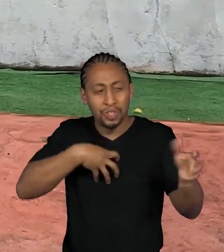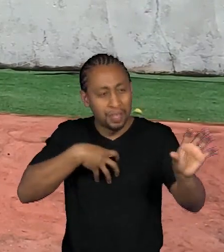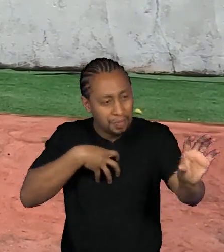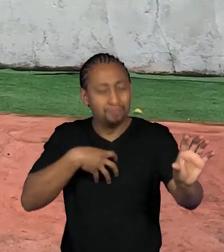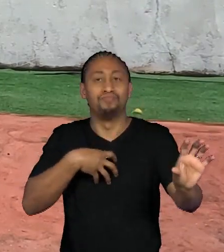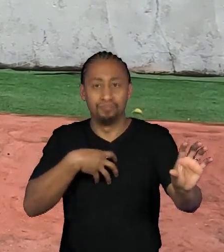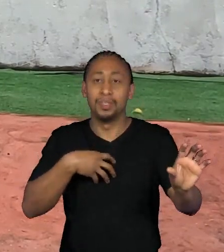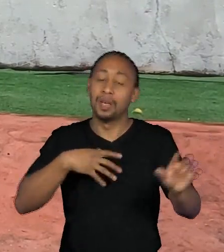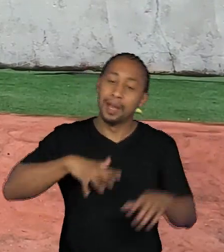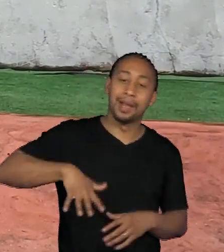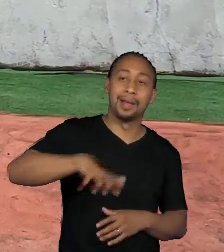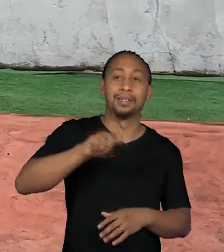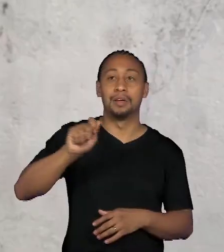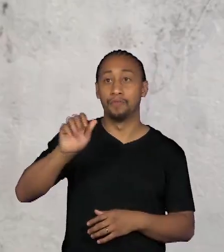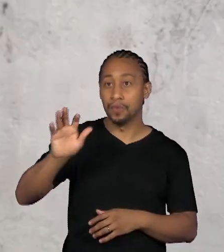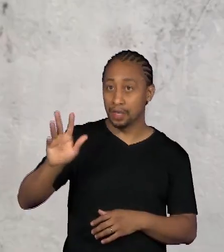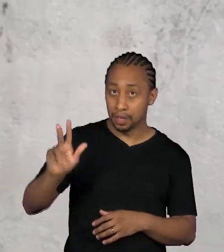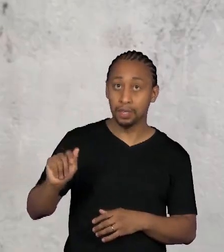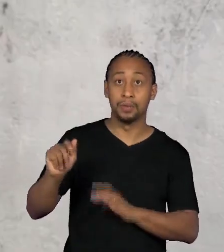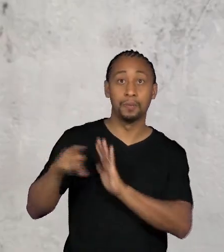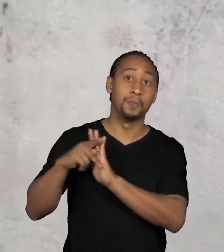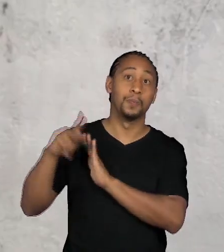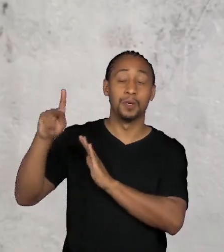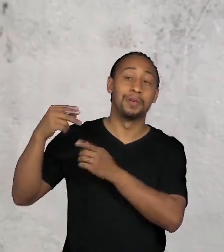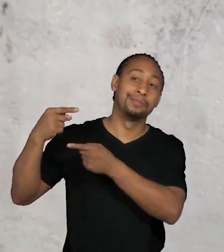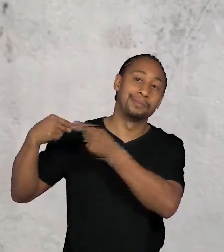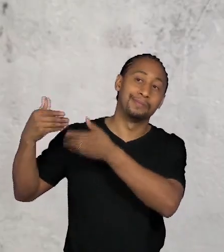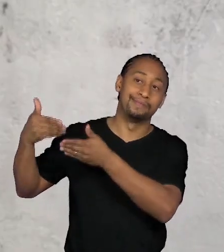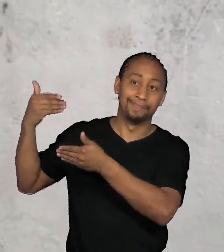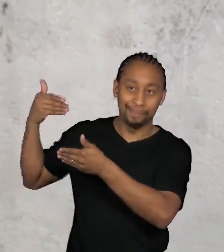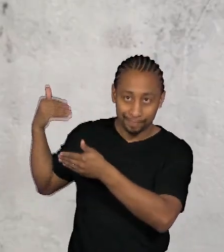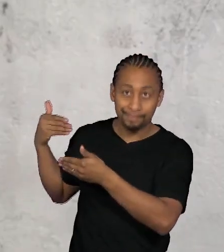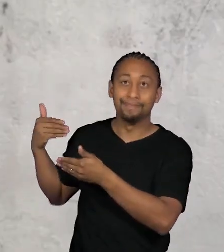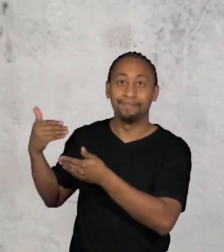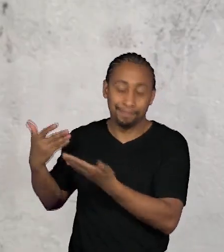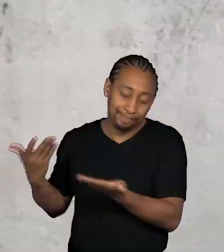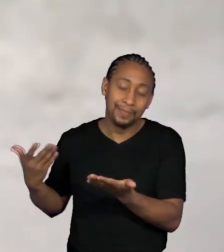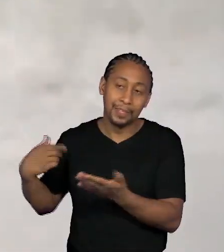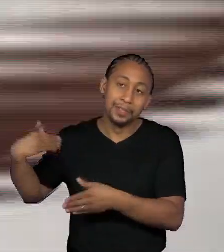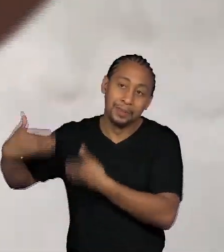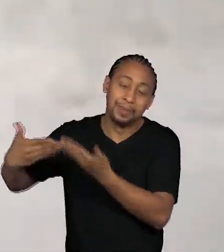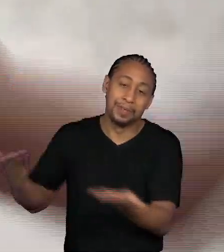universo africano, que é o universo da matriz, da ancestralidade diaspórica que viemos.